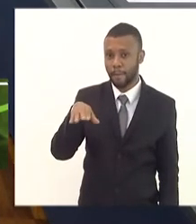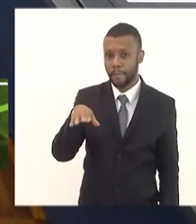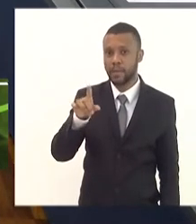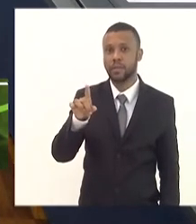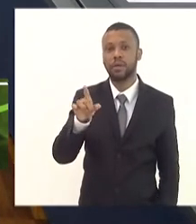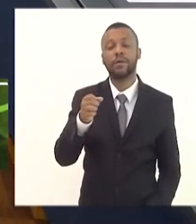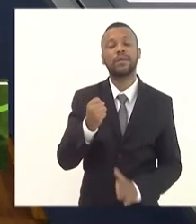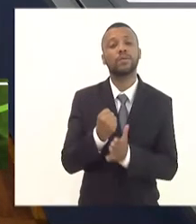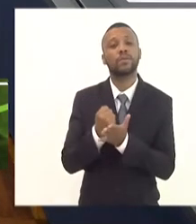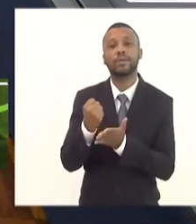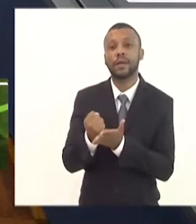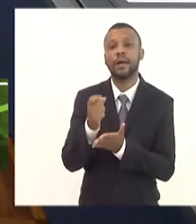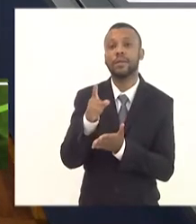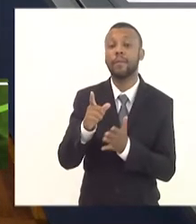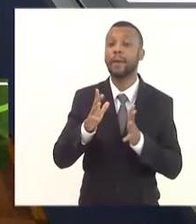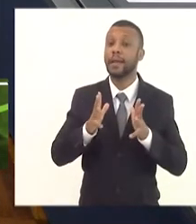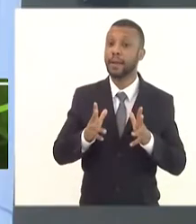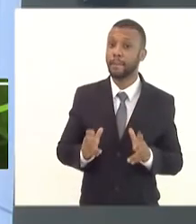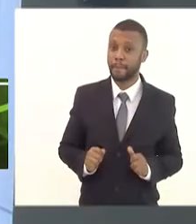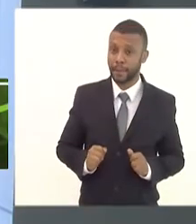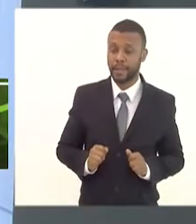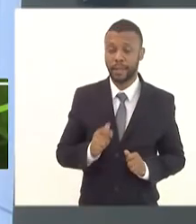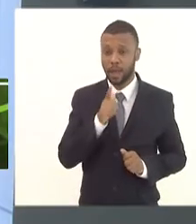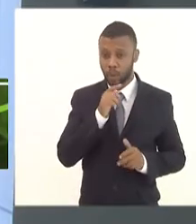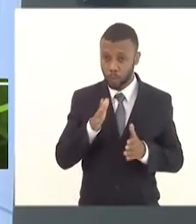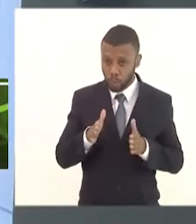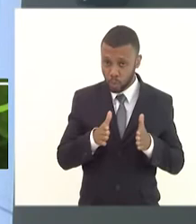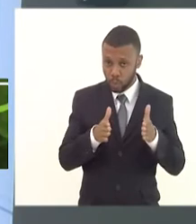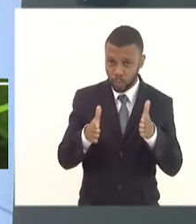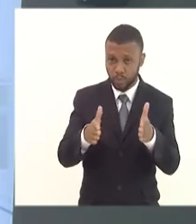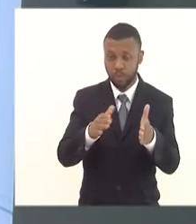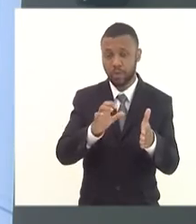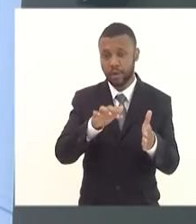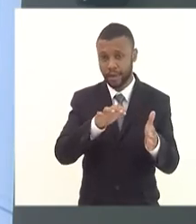uma dragagem de manutenção do canal para